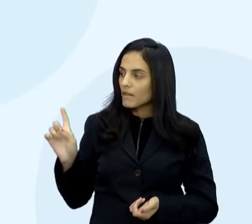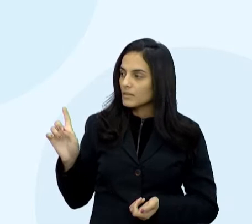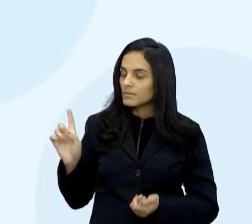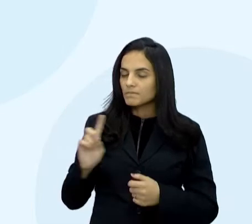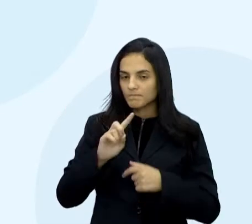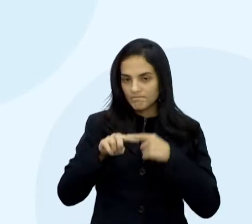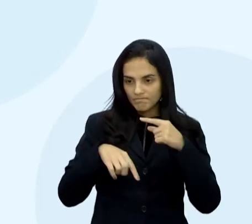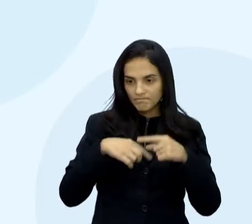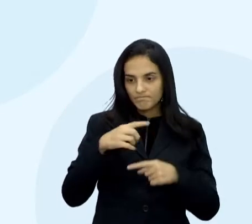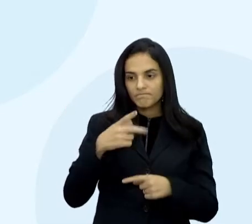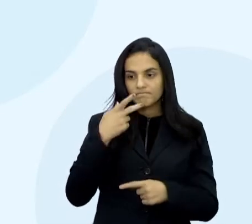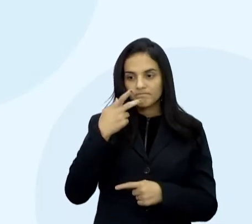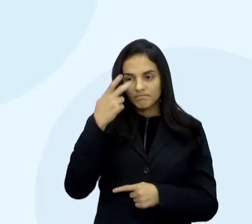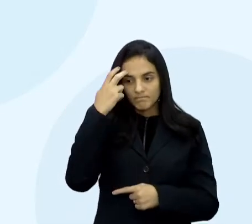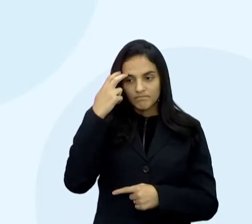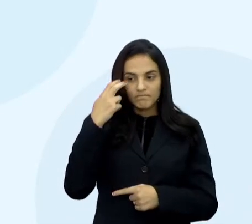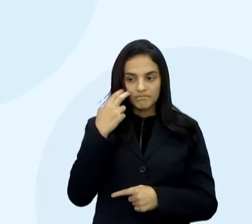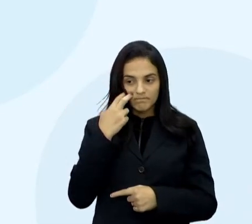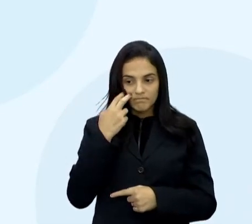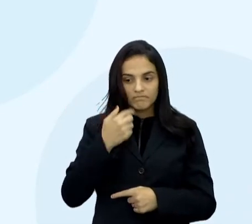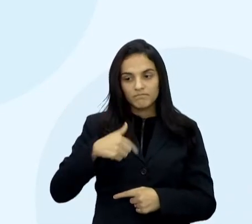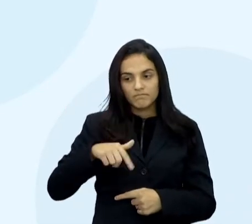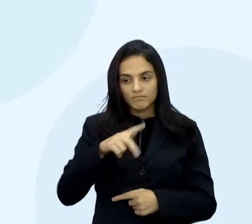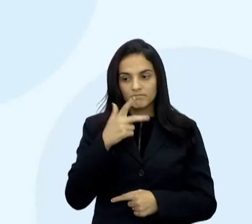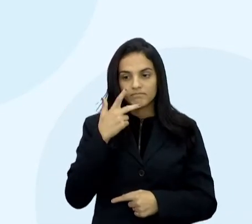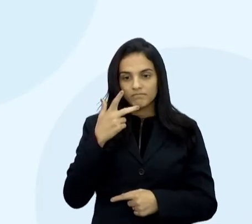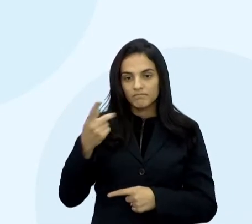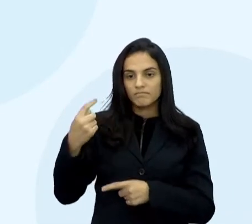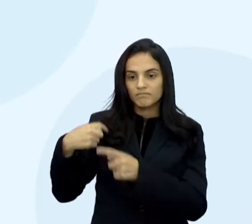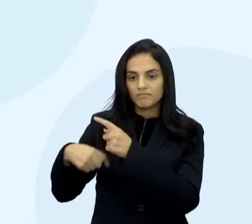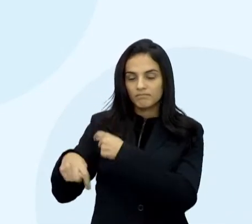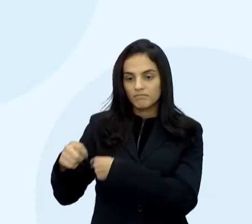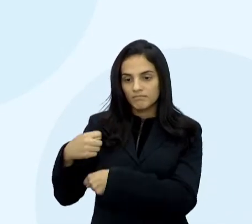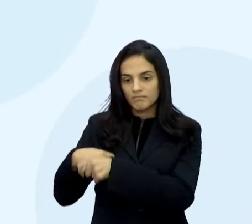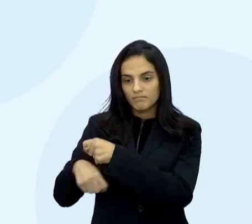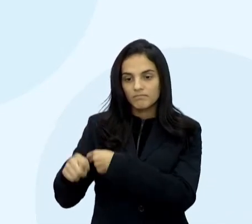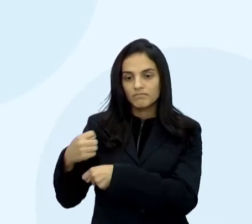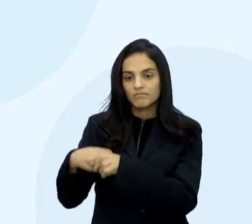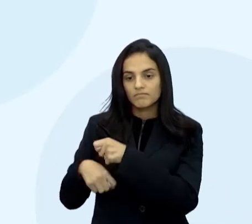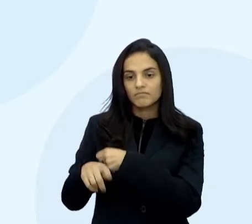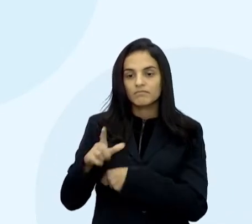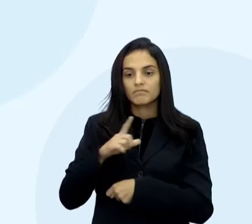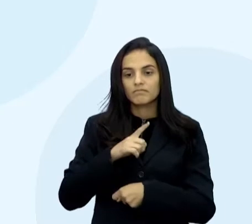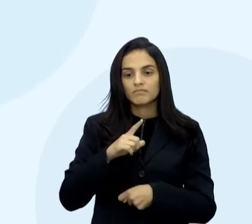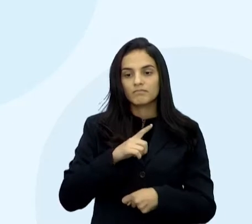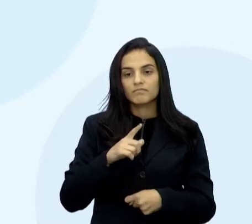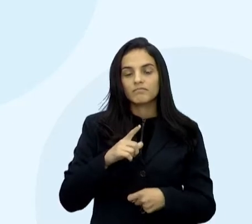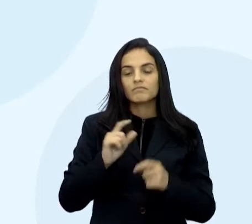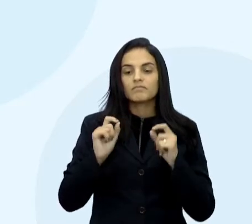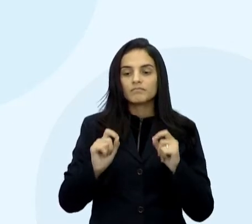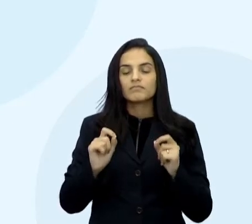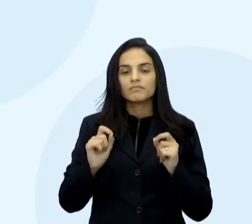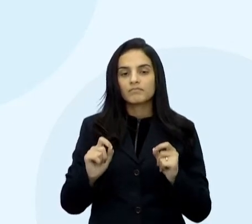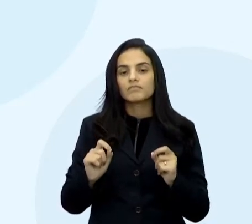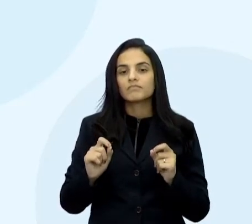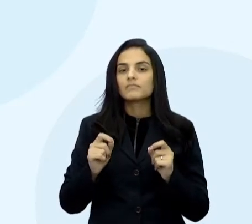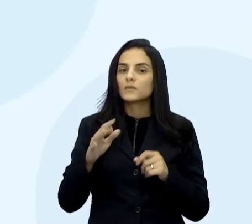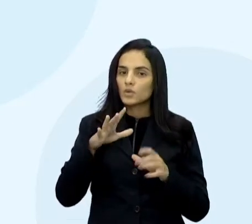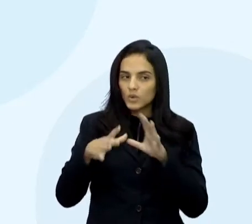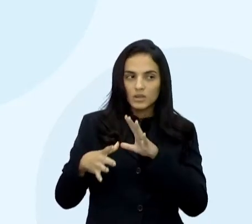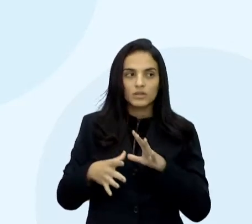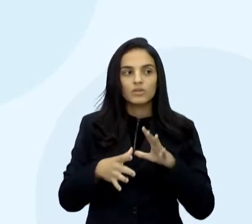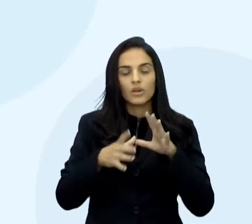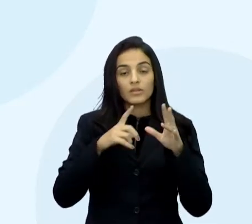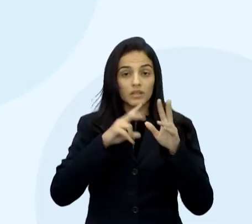Depois de falar sobre cultura, a gente falou sobre economia, porque todo território tem a sua dimensão